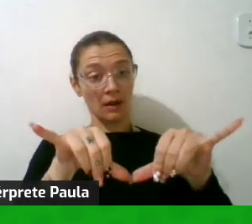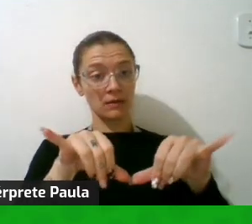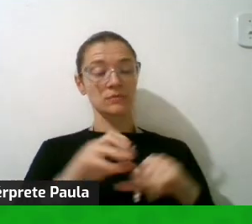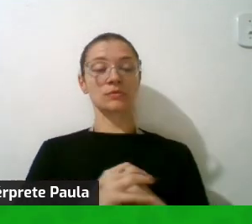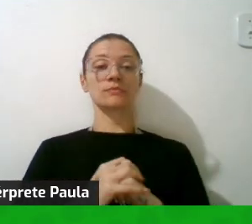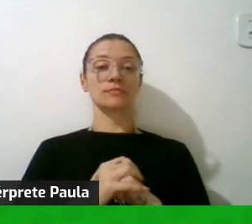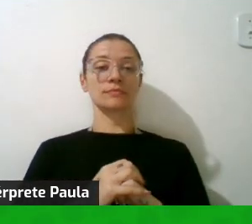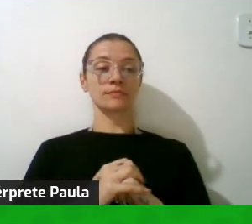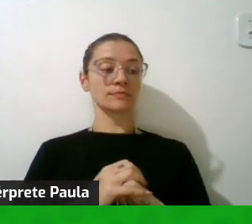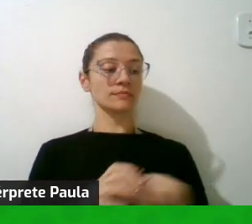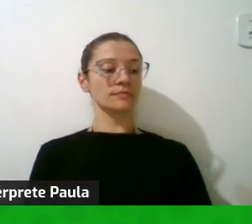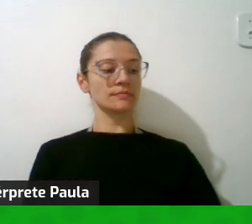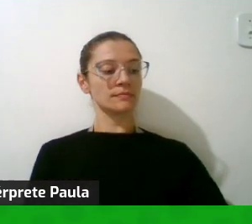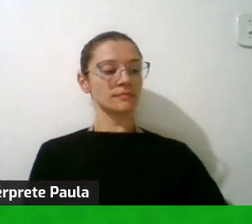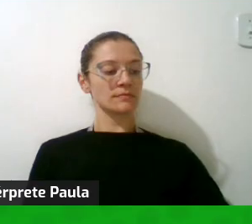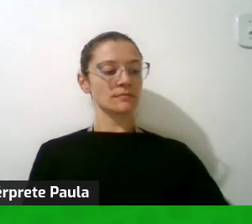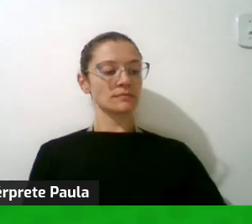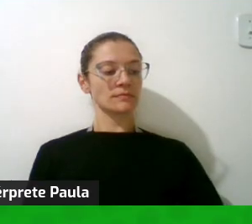iFood,